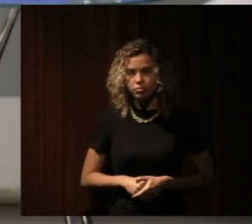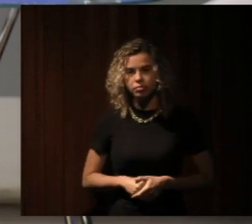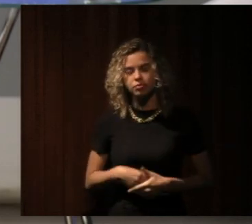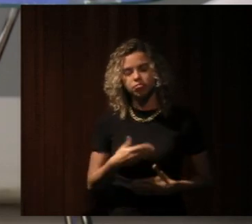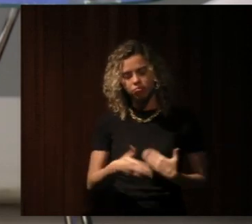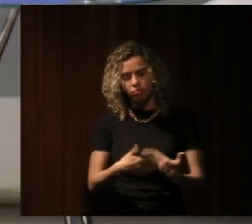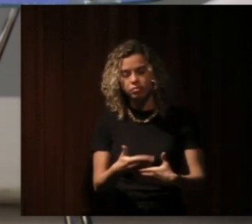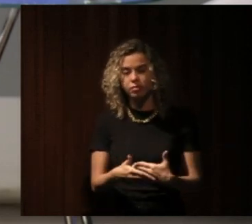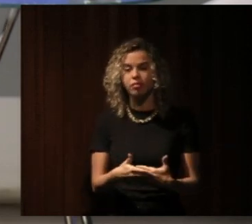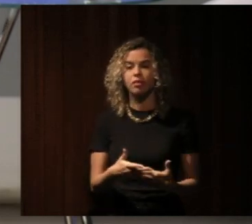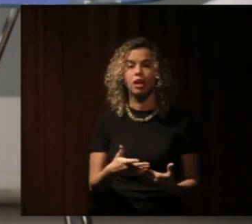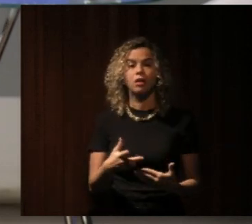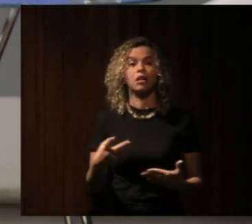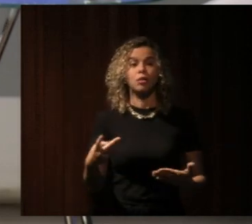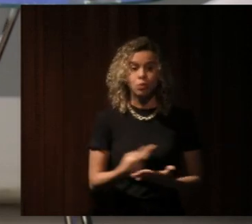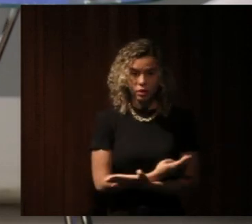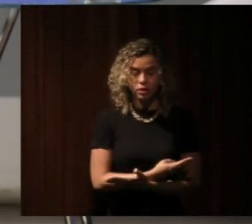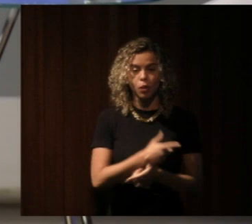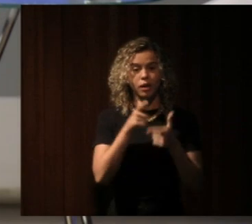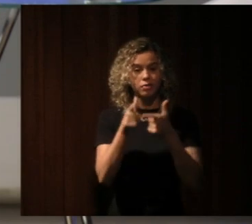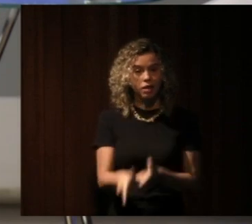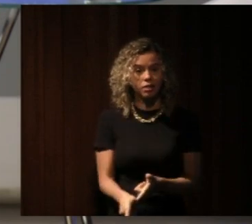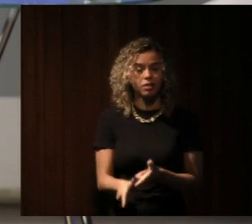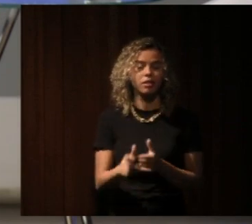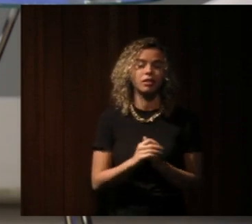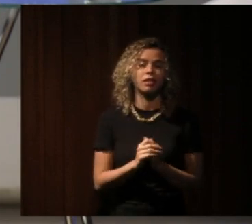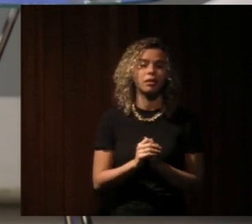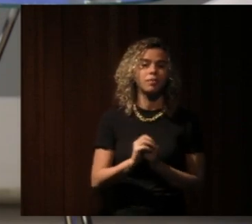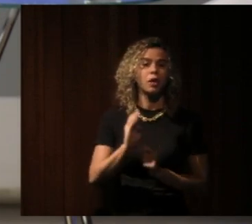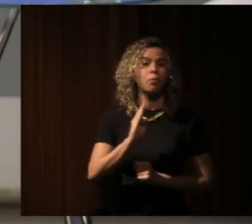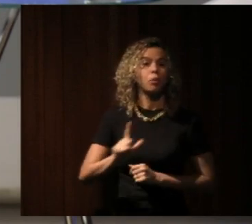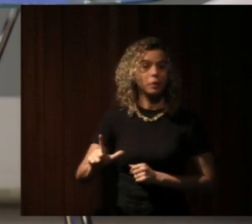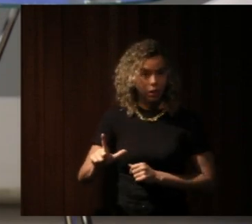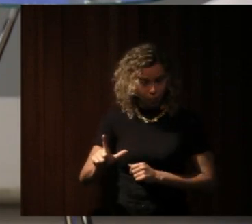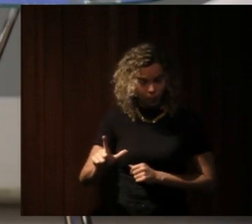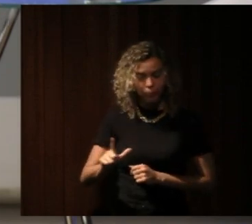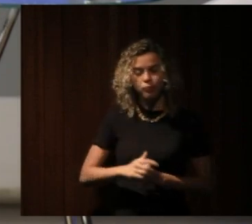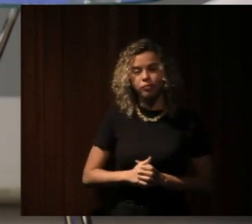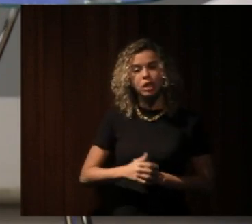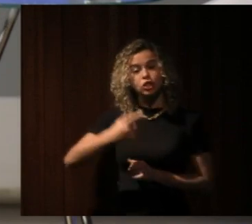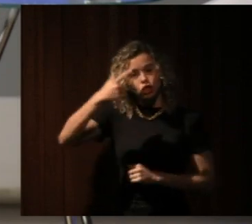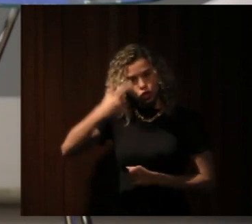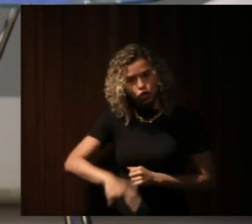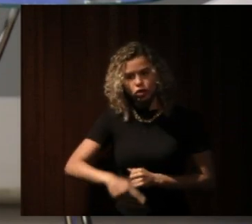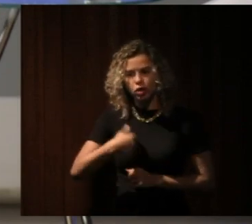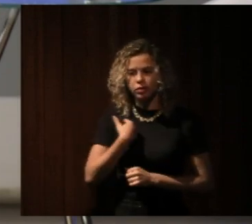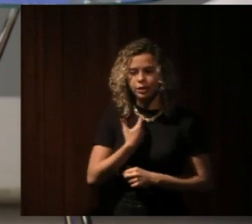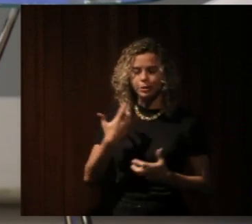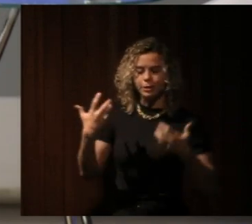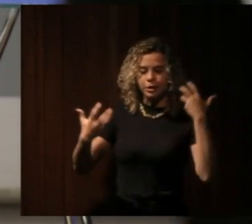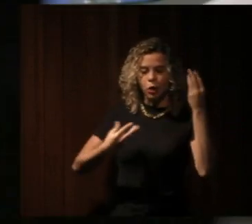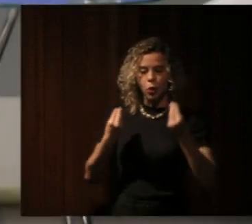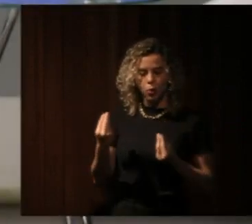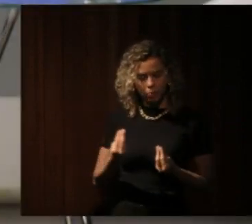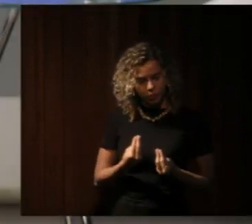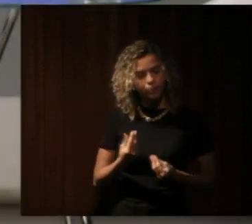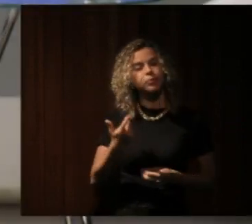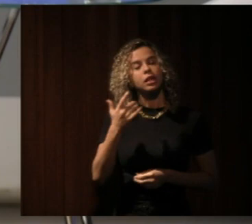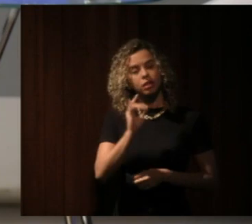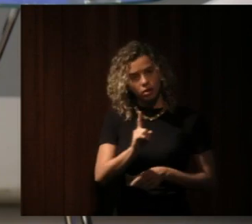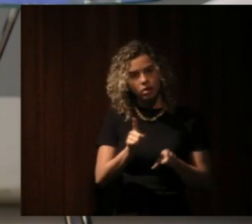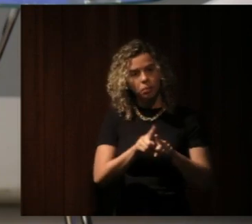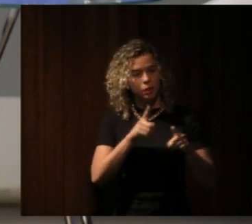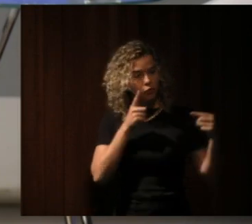quando houve O Ataque lá em ã Blumenau eh de novo a gente se viu Nessa questão E aí a a